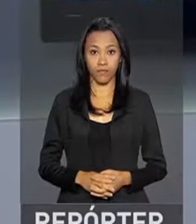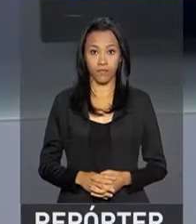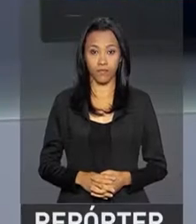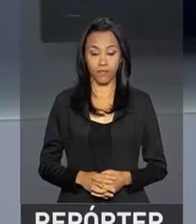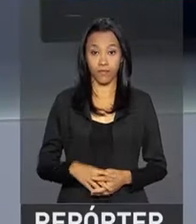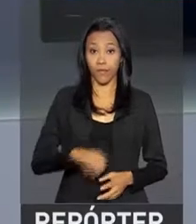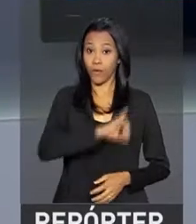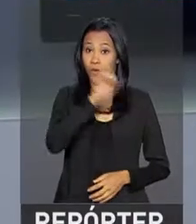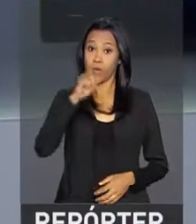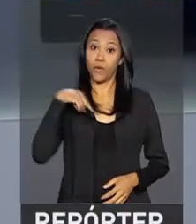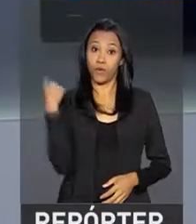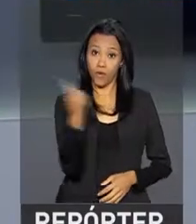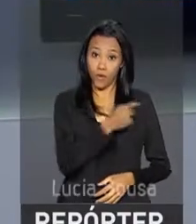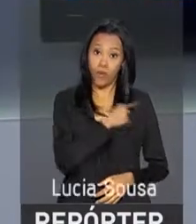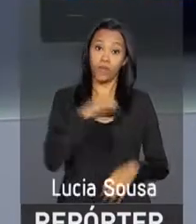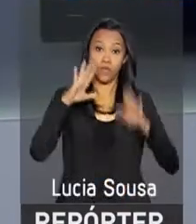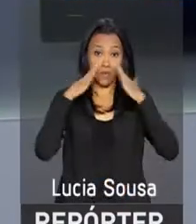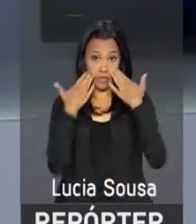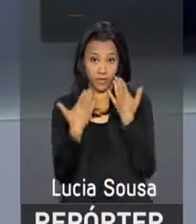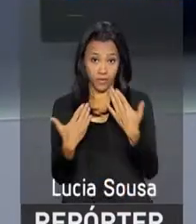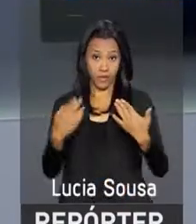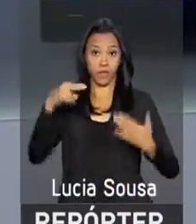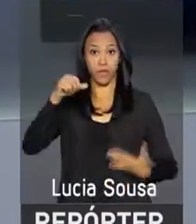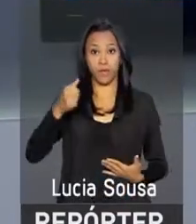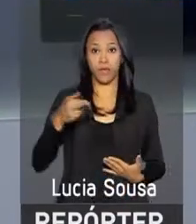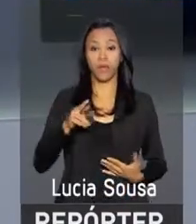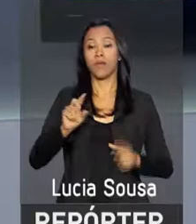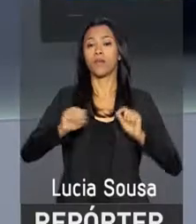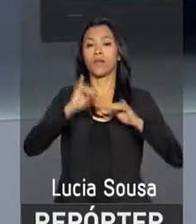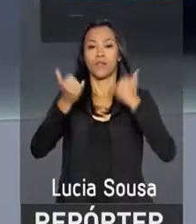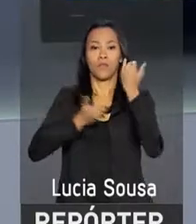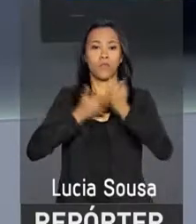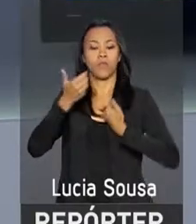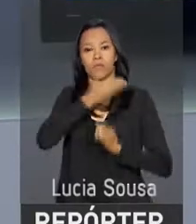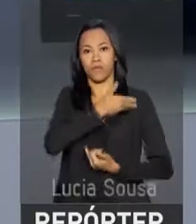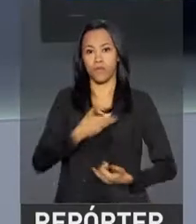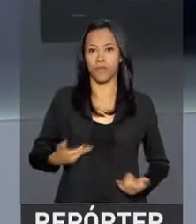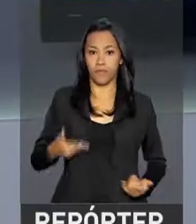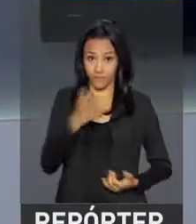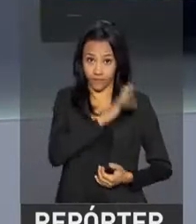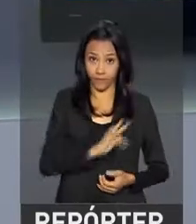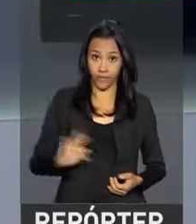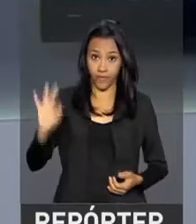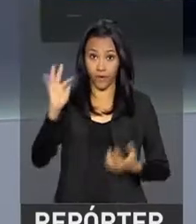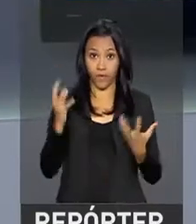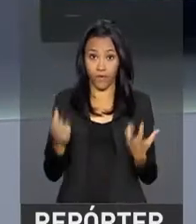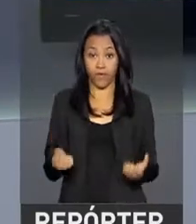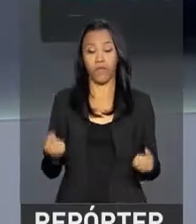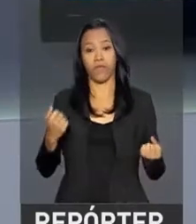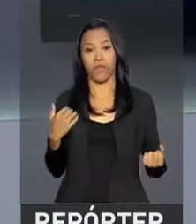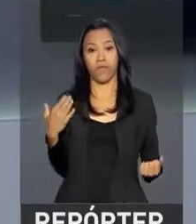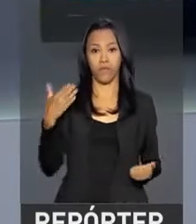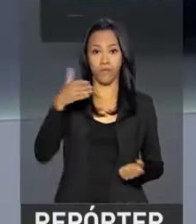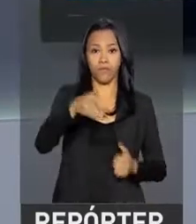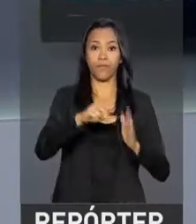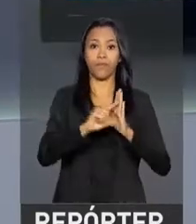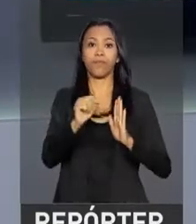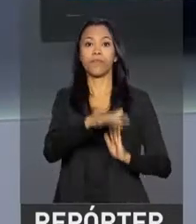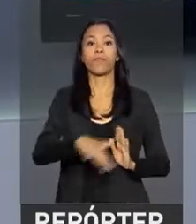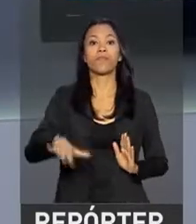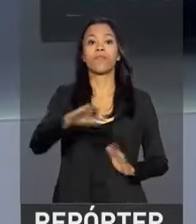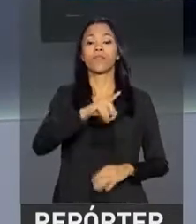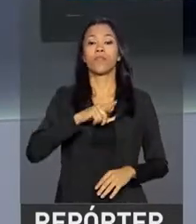olá estamos de volta com o repórter nbr com as notícias do governo federal e vamos novamente ao palácio do planalto onde está